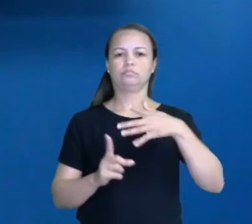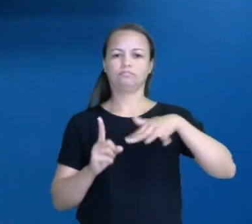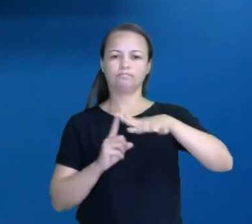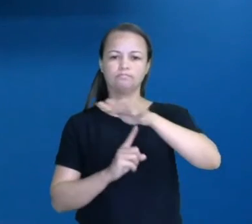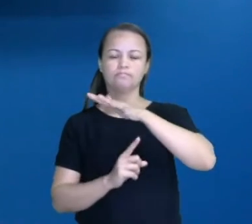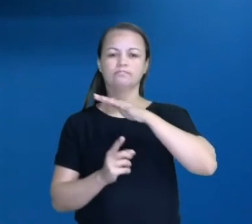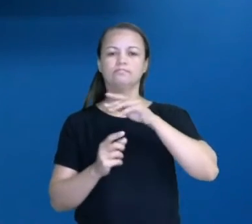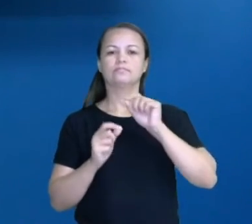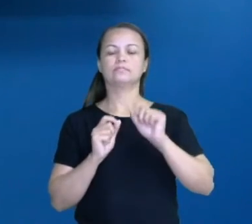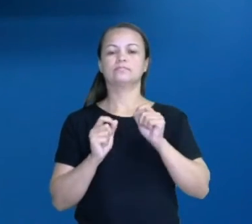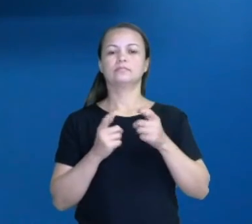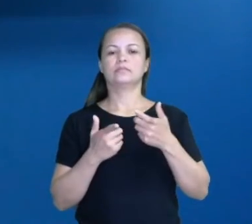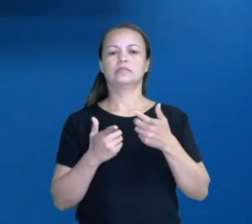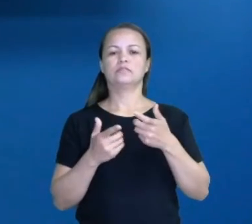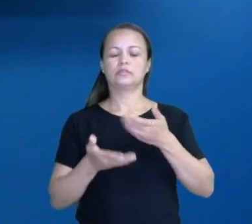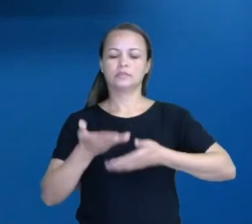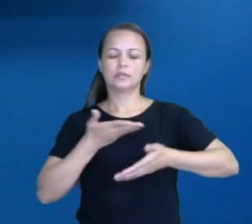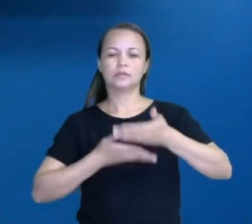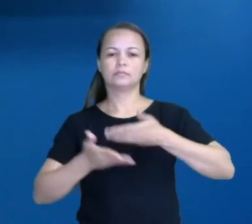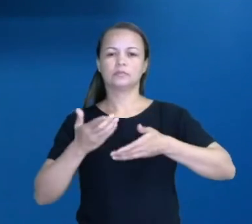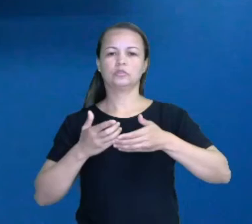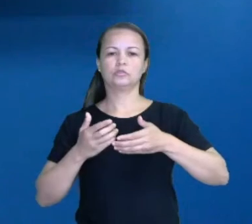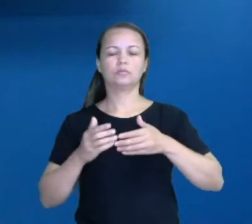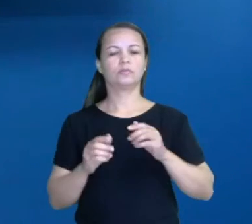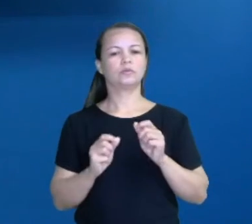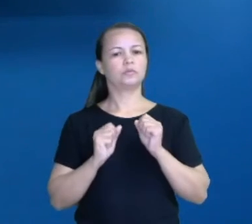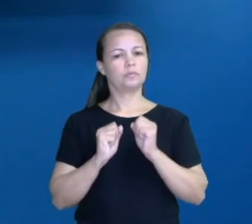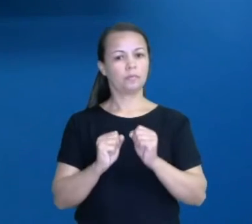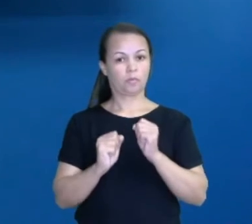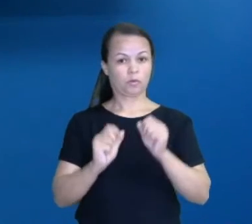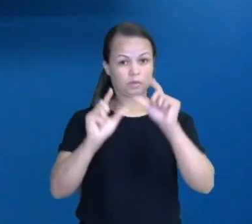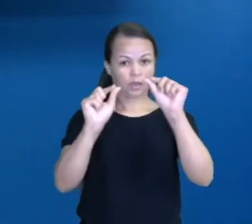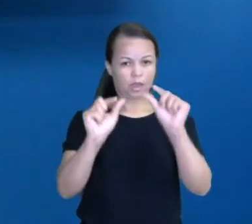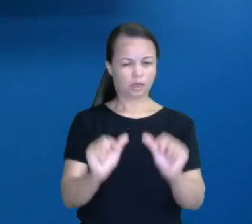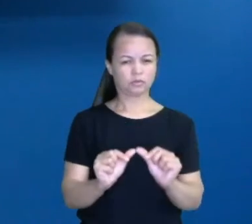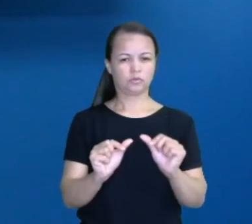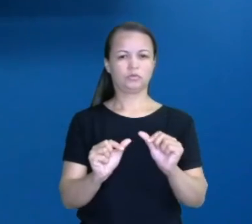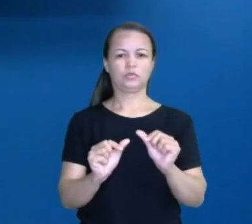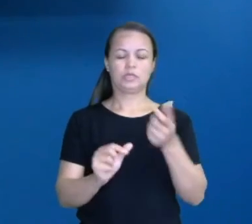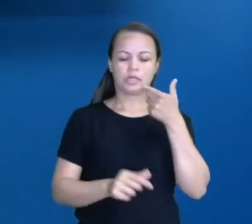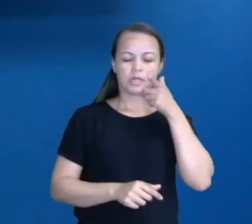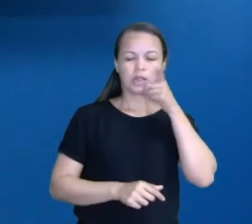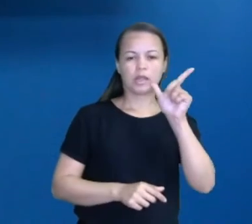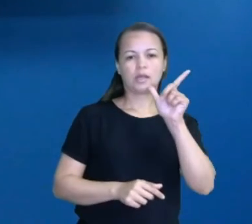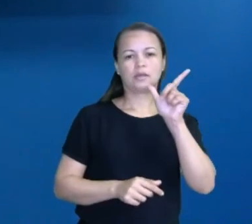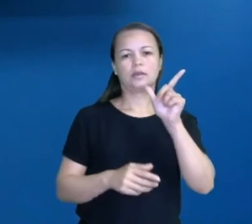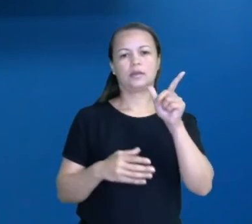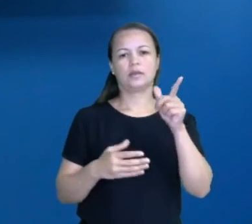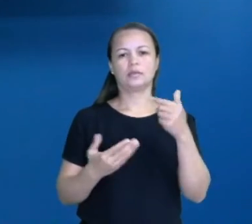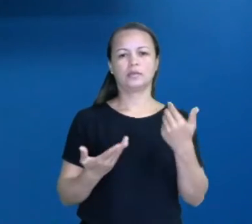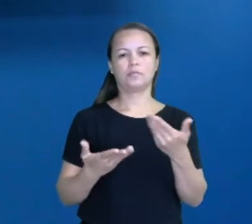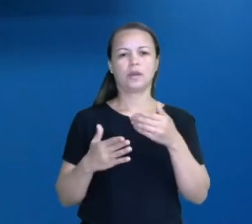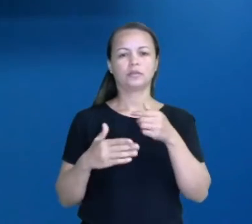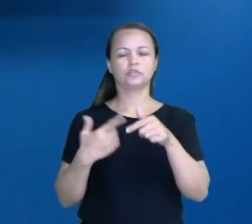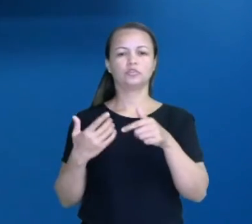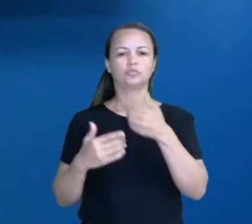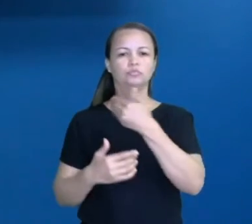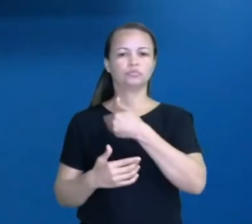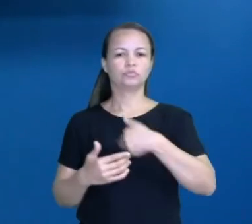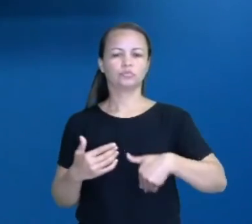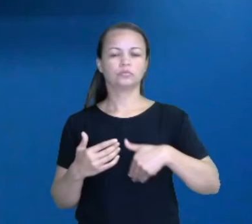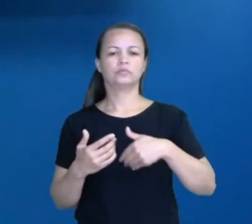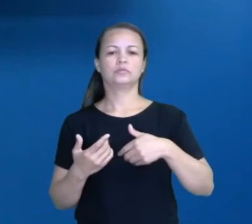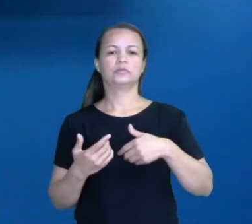fazer a sua linha de produção em locais onde ela possa reduzir custos, onde ela ganhe isenções fiscais do governo. Muitas vezes